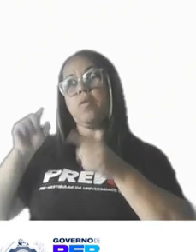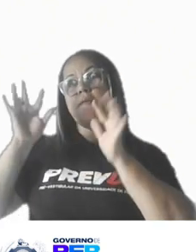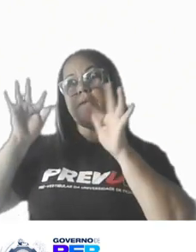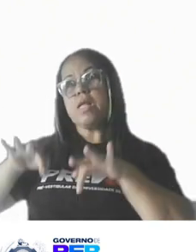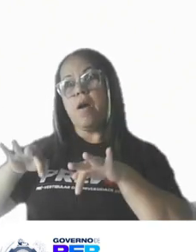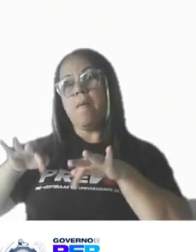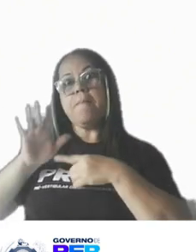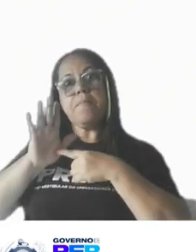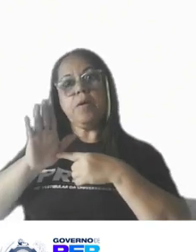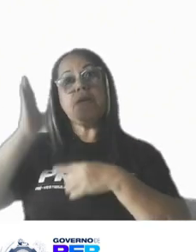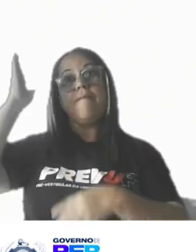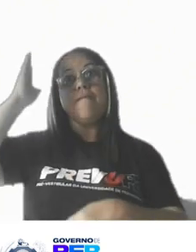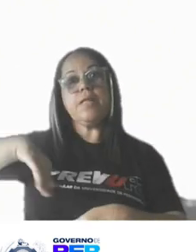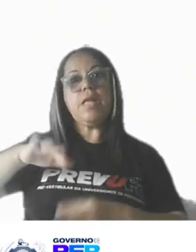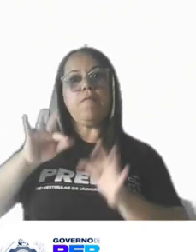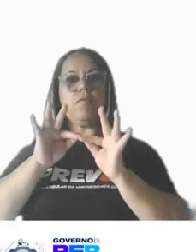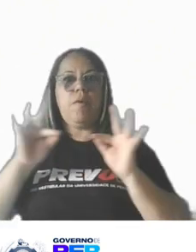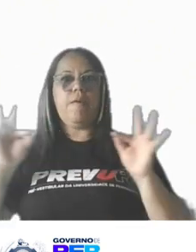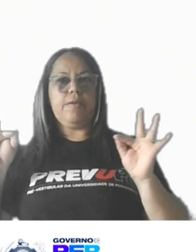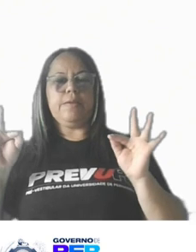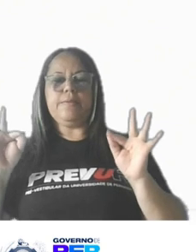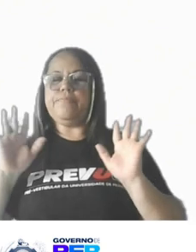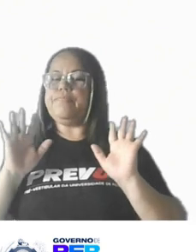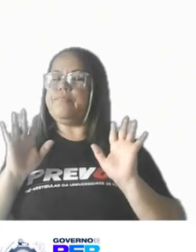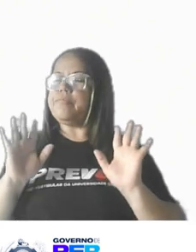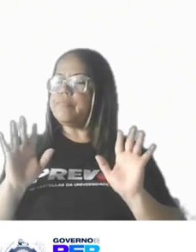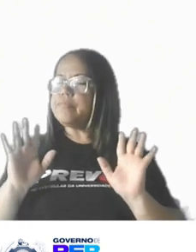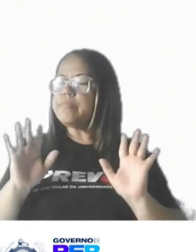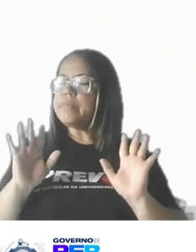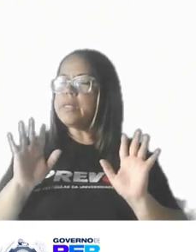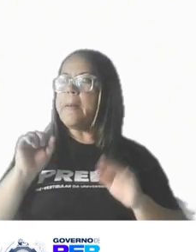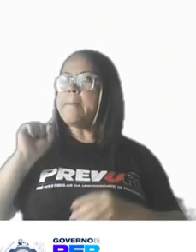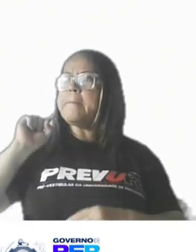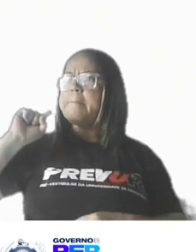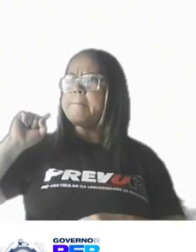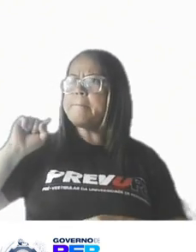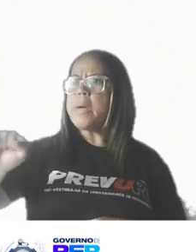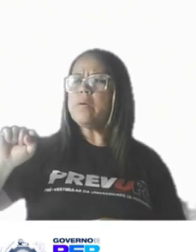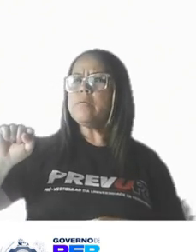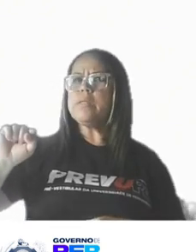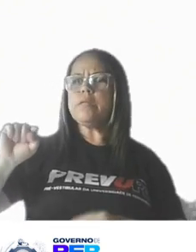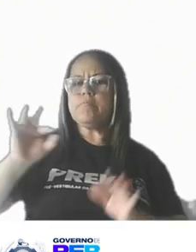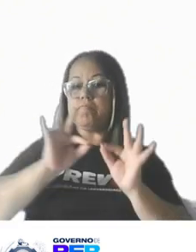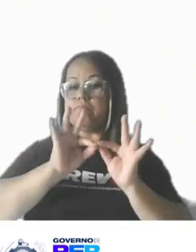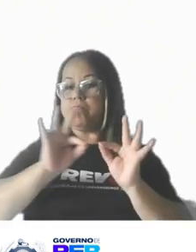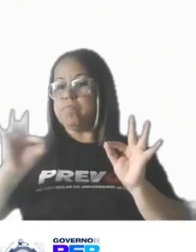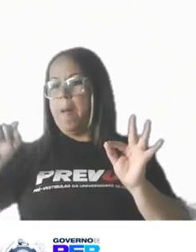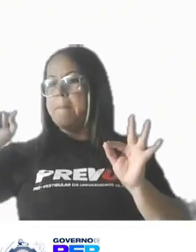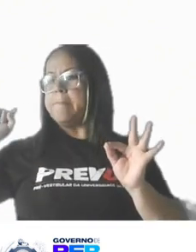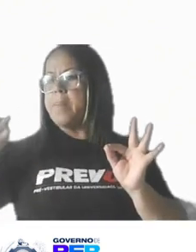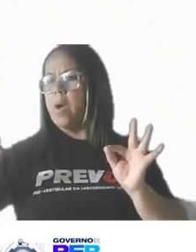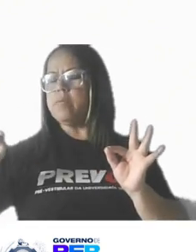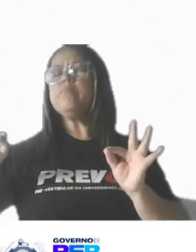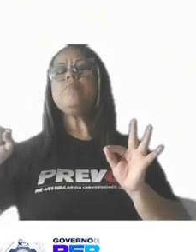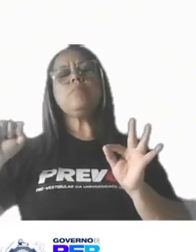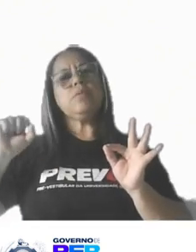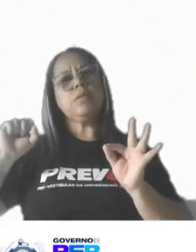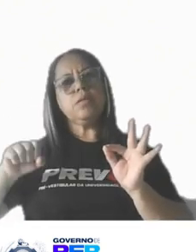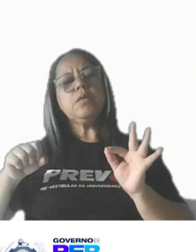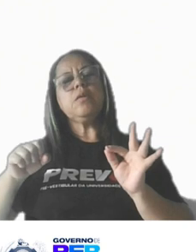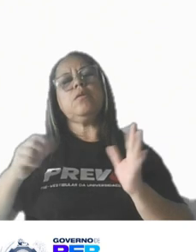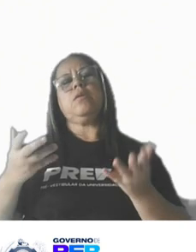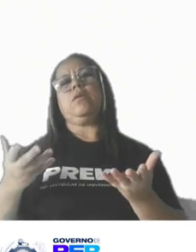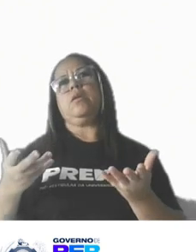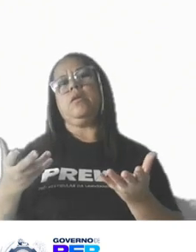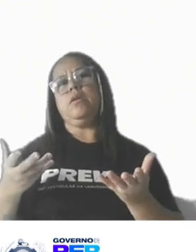sempre indica o encerramento de um período. O ponto final indica o encerramento de um período de enunciado,